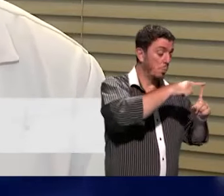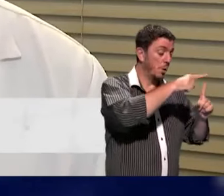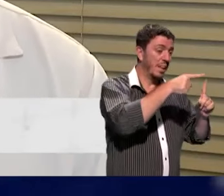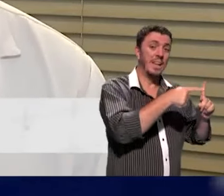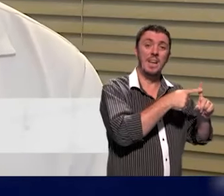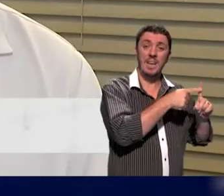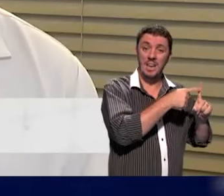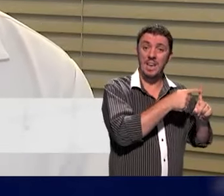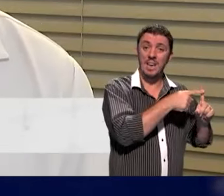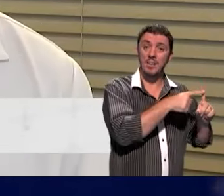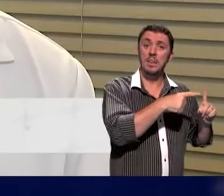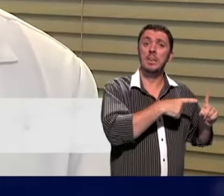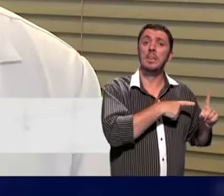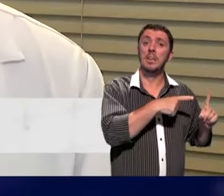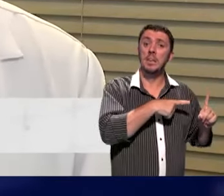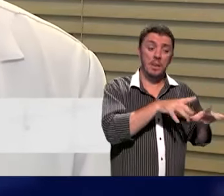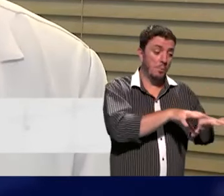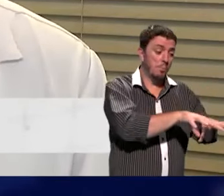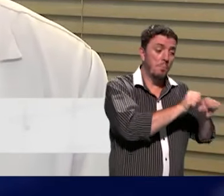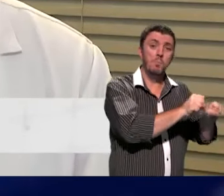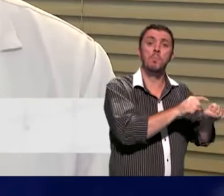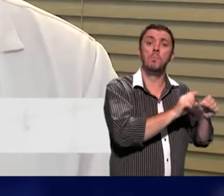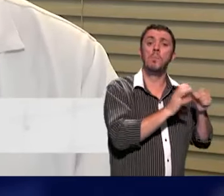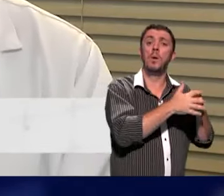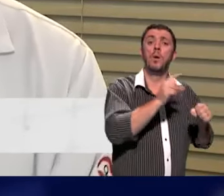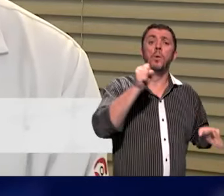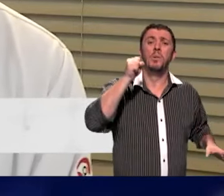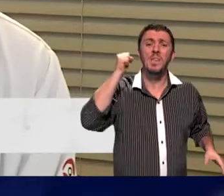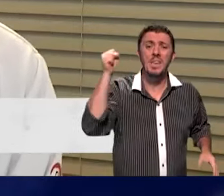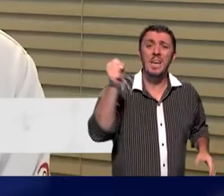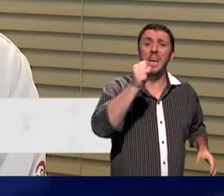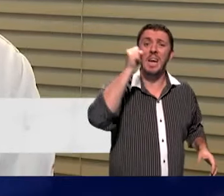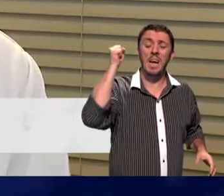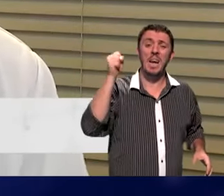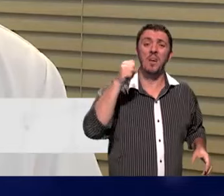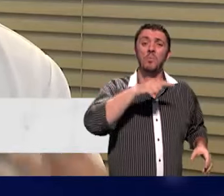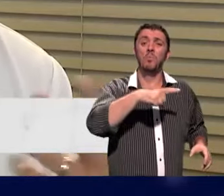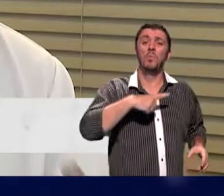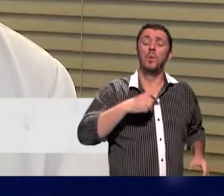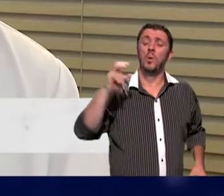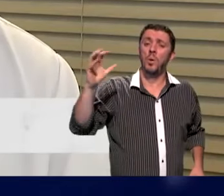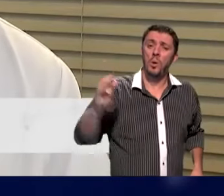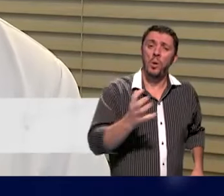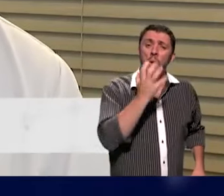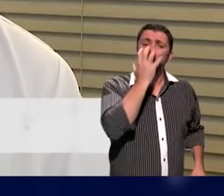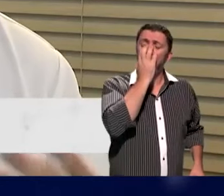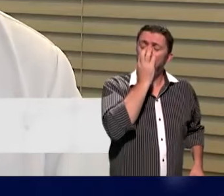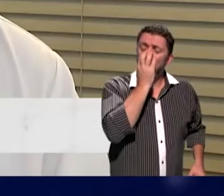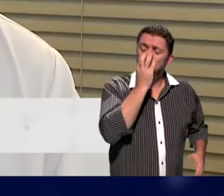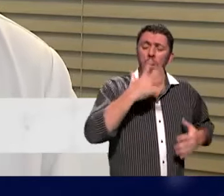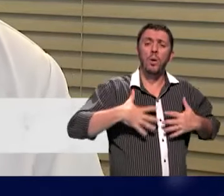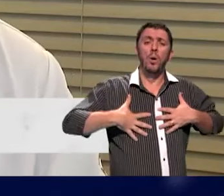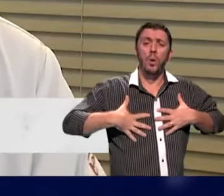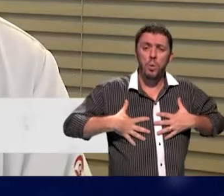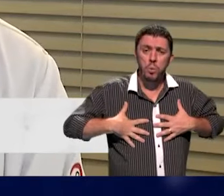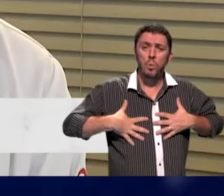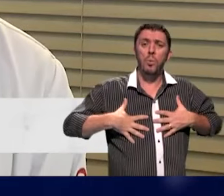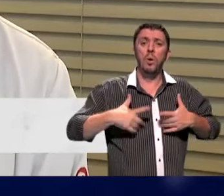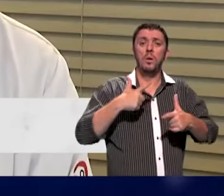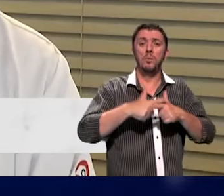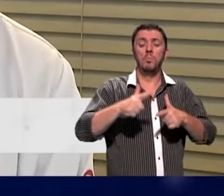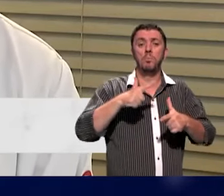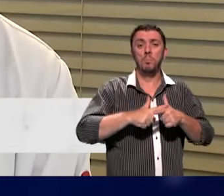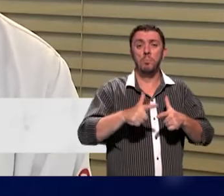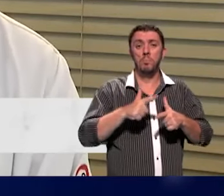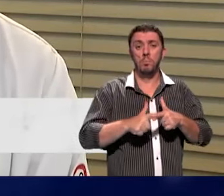estado grave que ela está sobre intubação né oro traqueal com respiração mecânica ser imaginar um